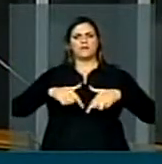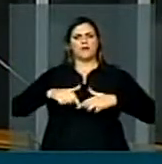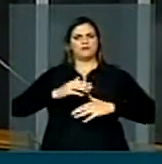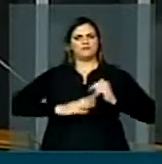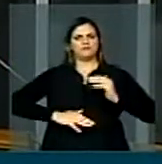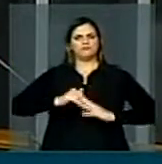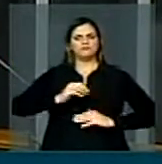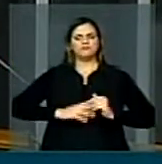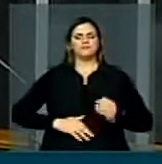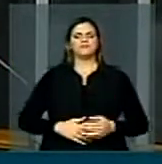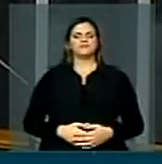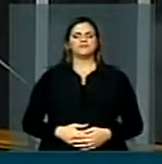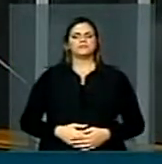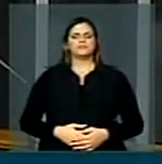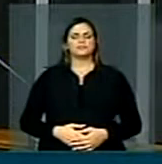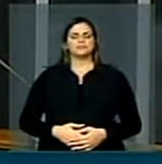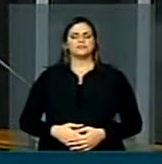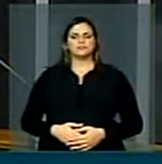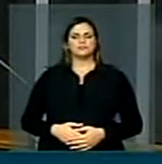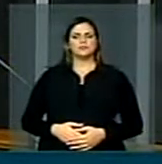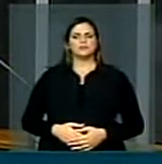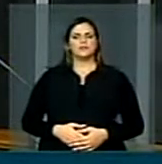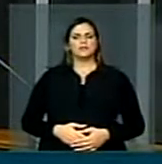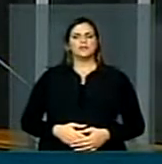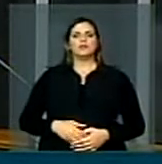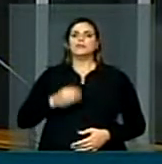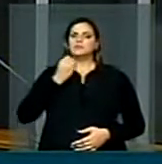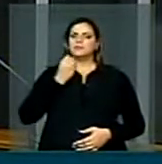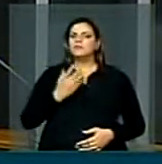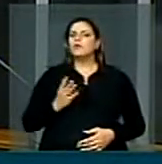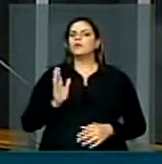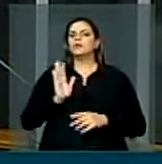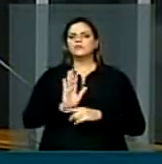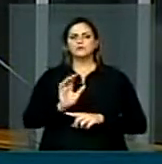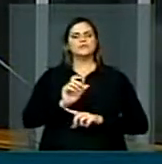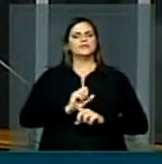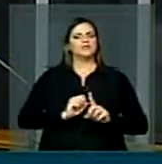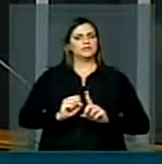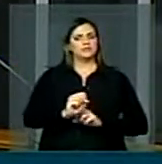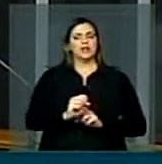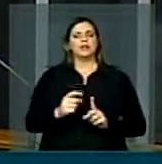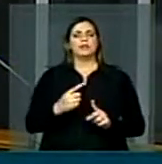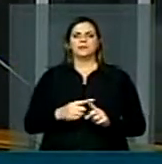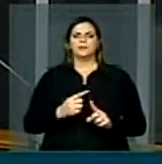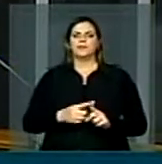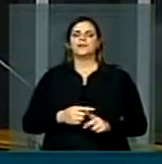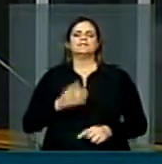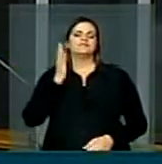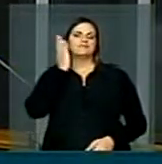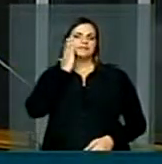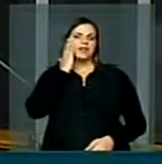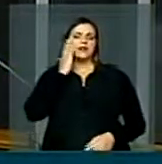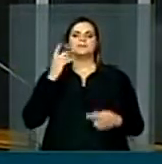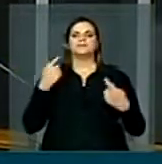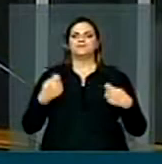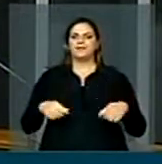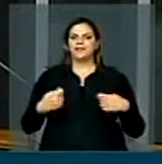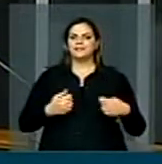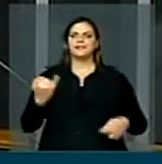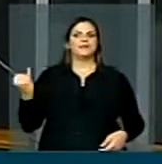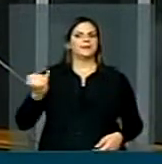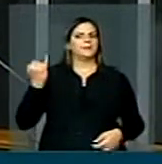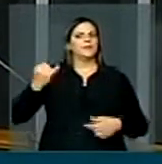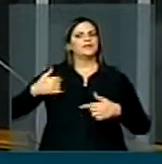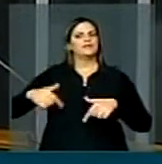labor diário, com o consequente ganho para toda a sociedade, que indiscutivelmente necessita do